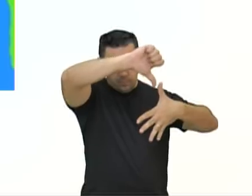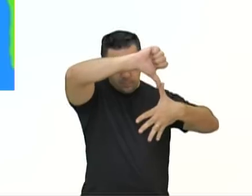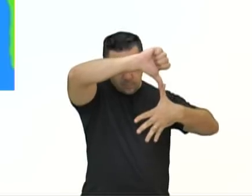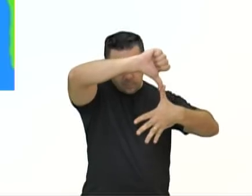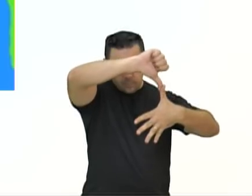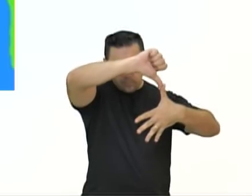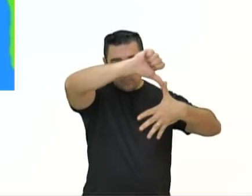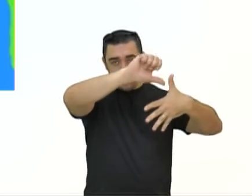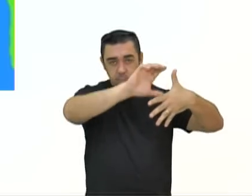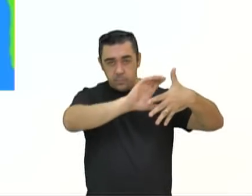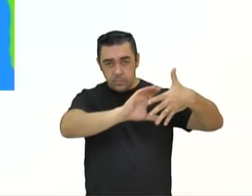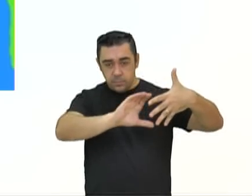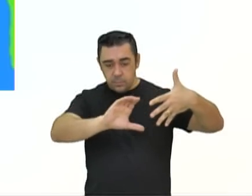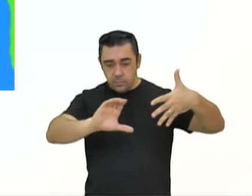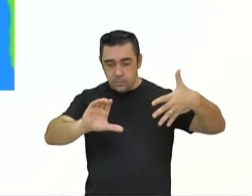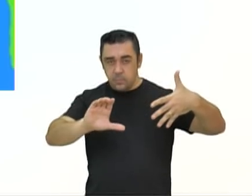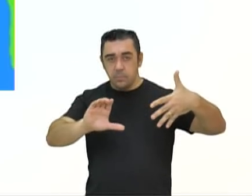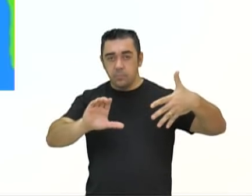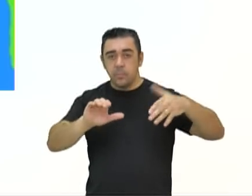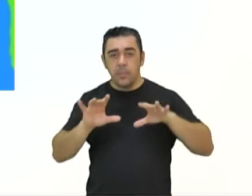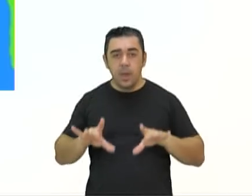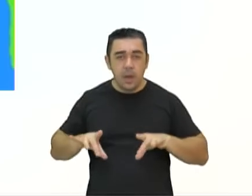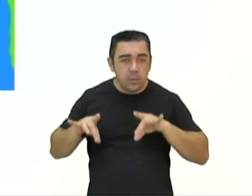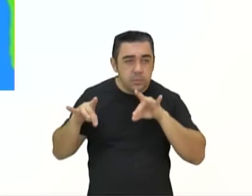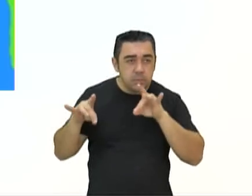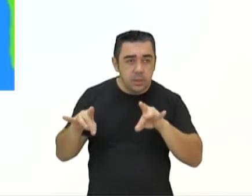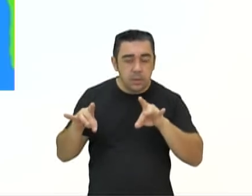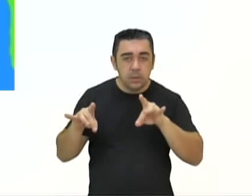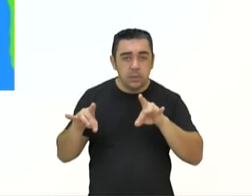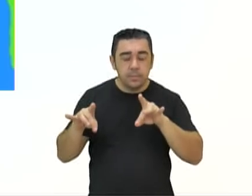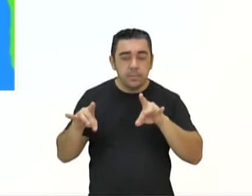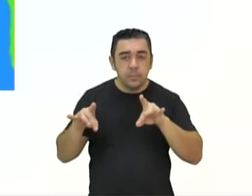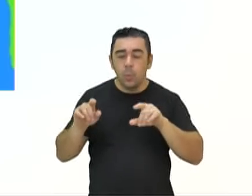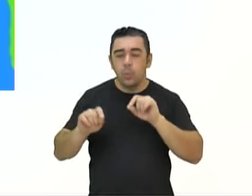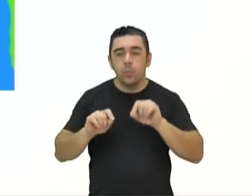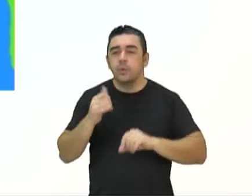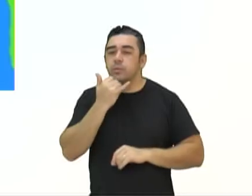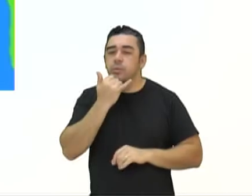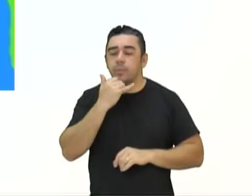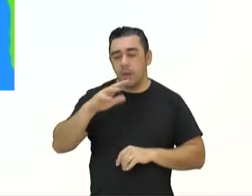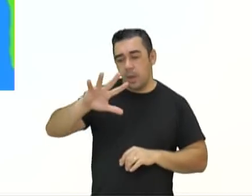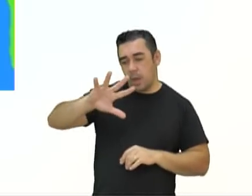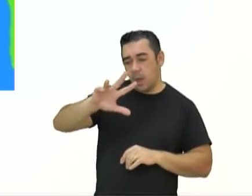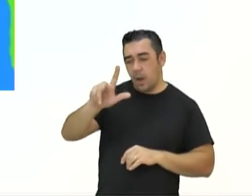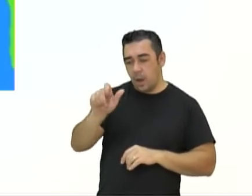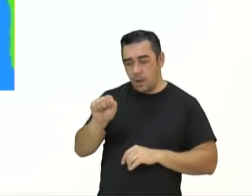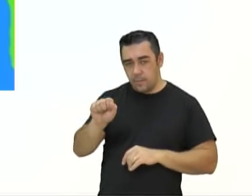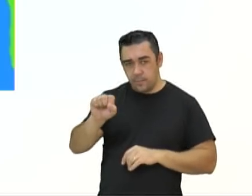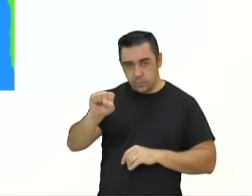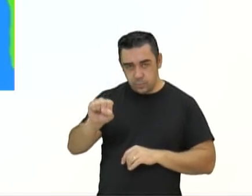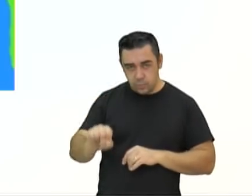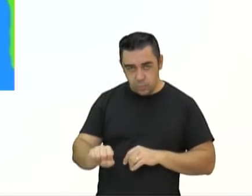a Austrália. Então nessa região é que nós encontramos as ilhas da Polinésia. Então vocês podem ver